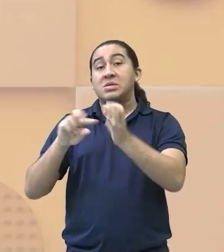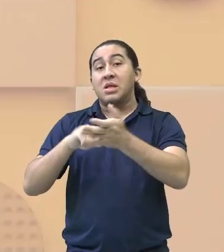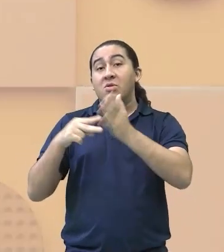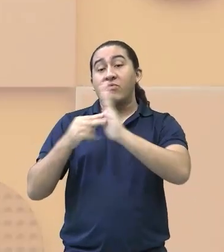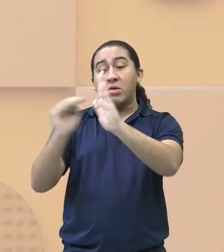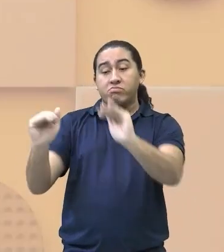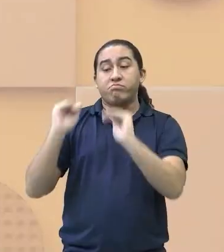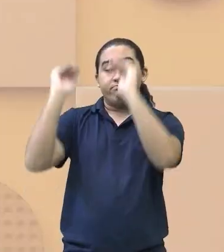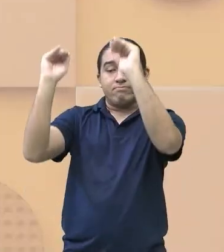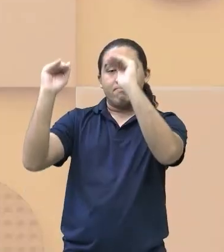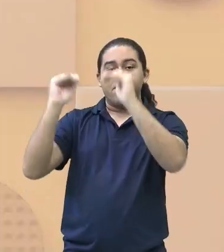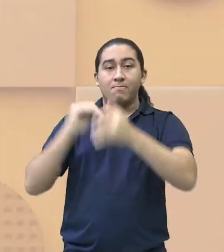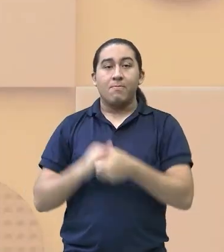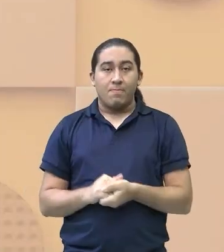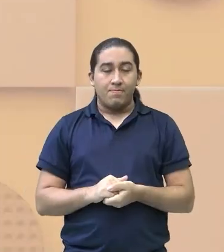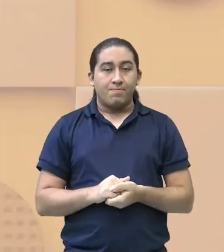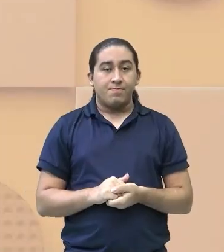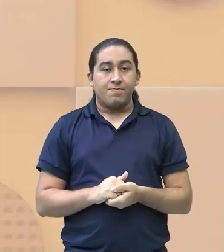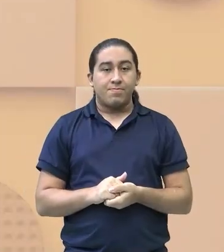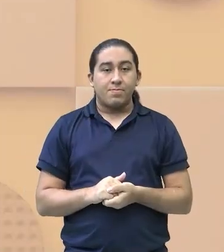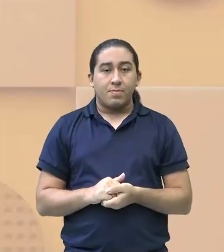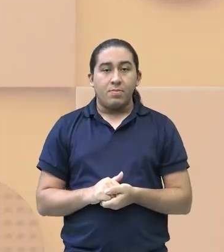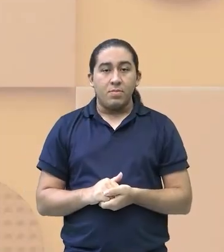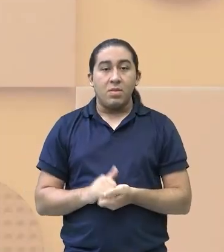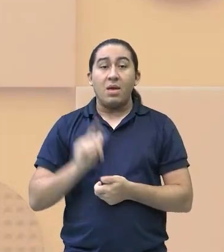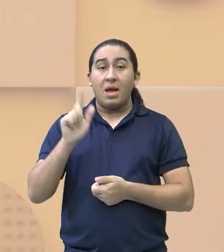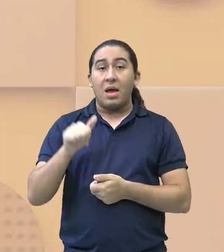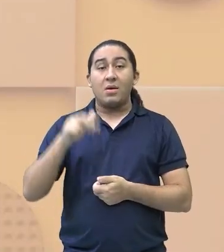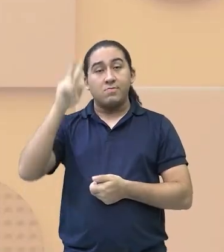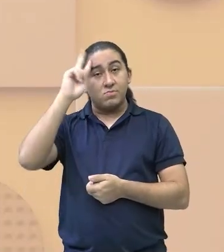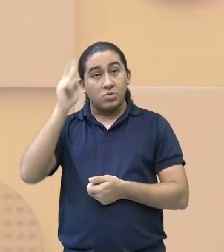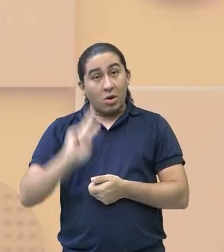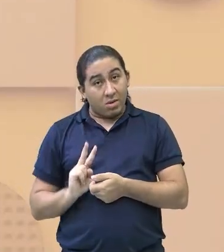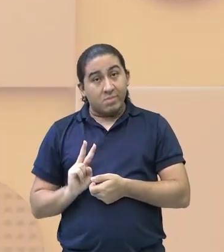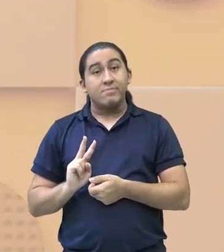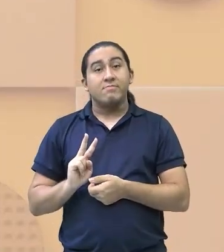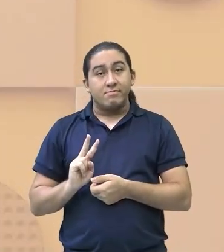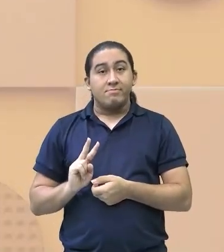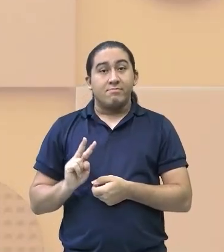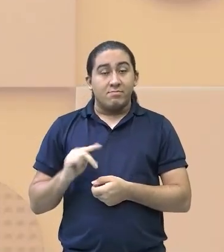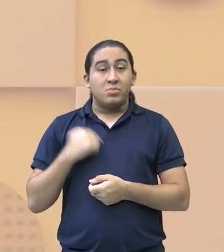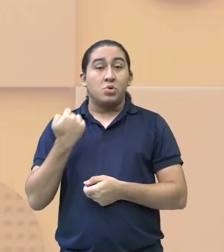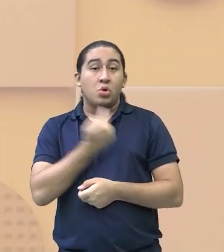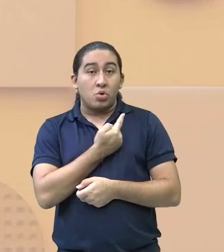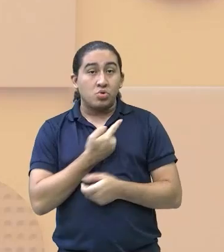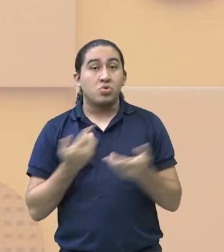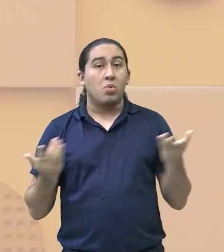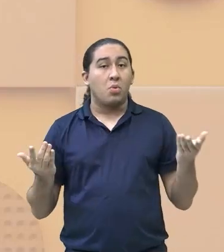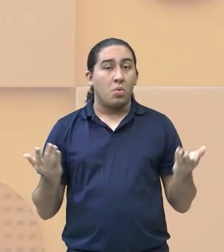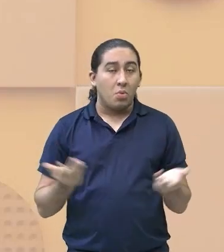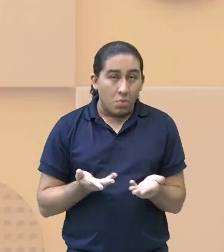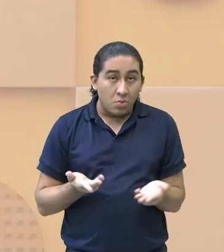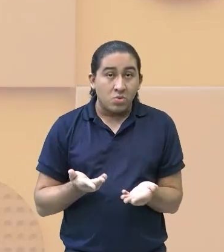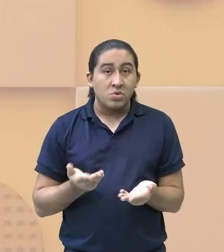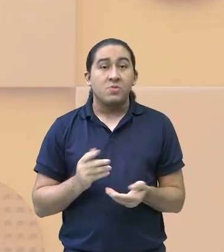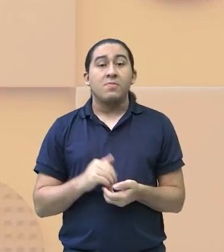que são relatos que ficam na história, e é exatamente por isso que a gente tem, nos dias atuais, não é mesmo?